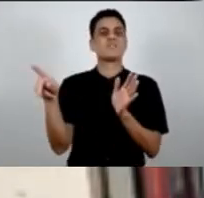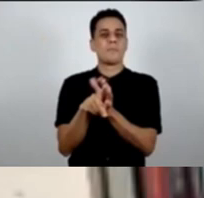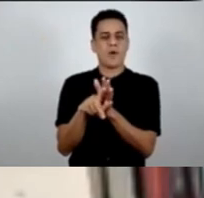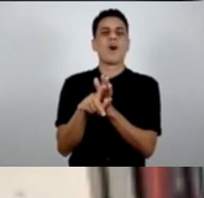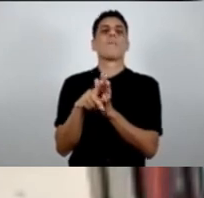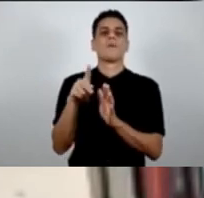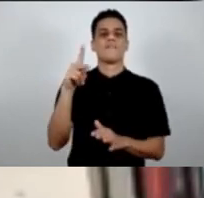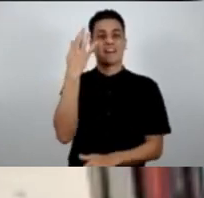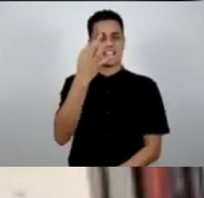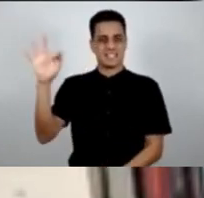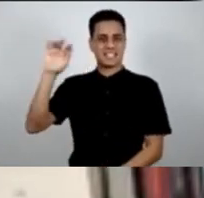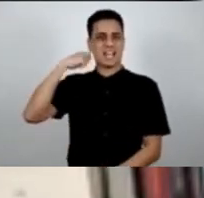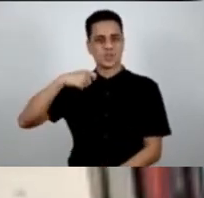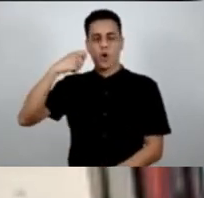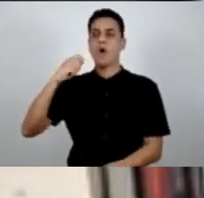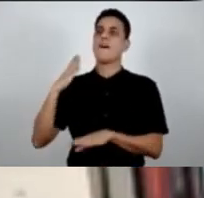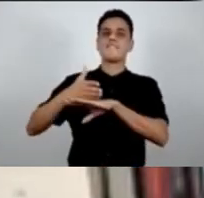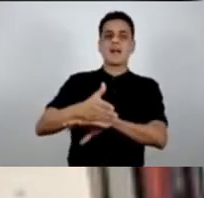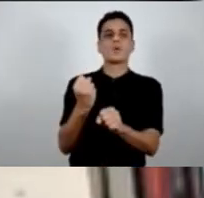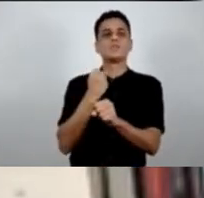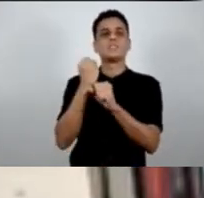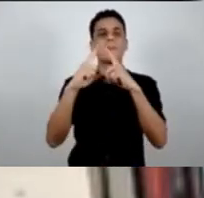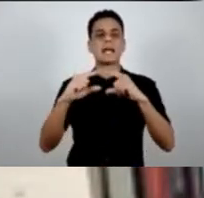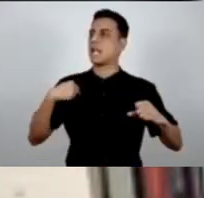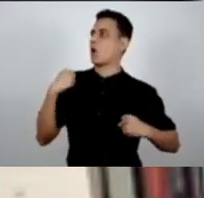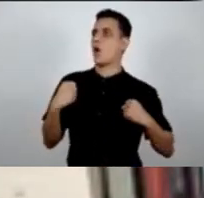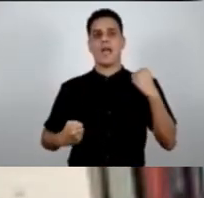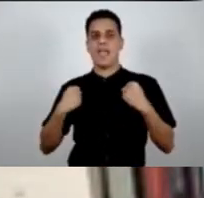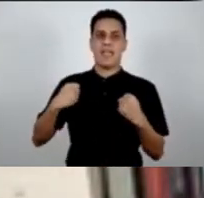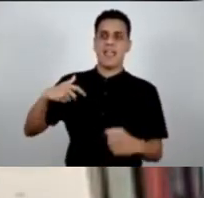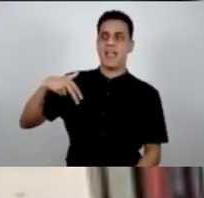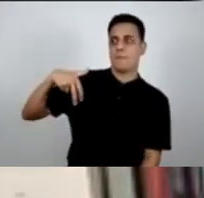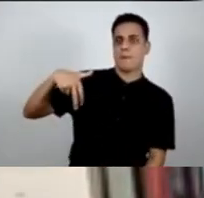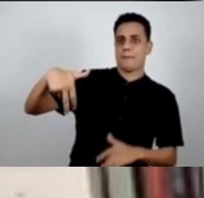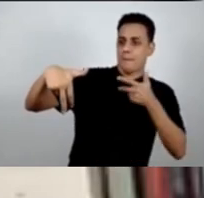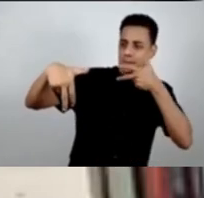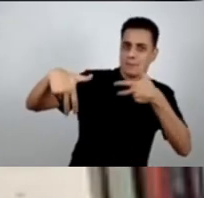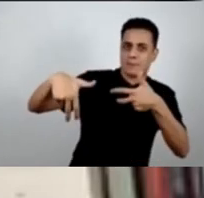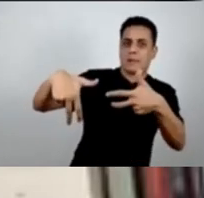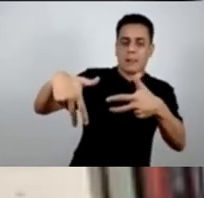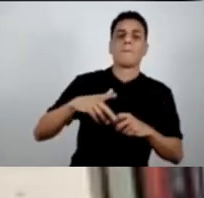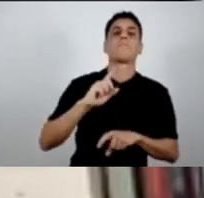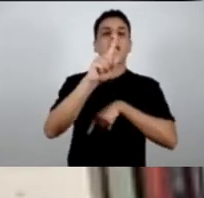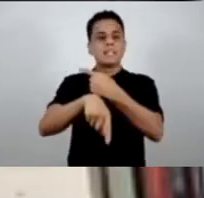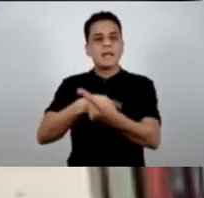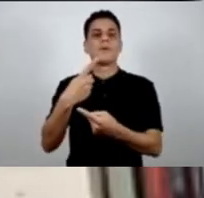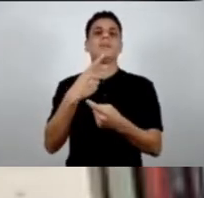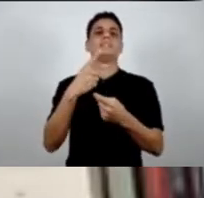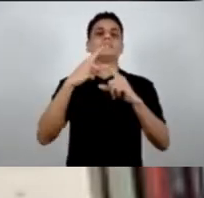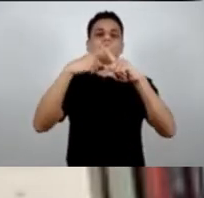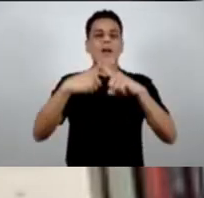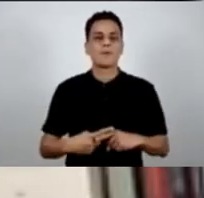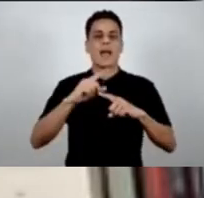de Brasília, correndo, etc. E depois você tem as duas Copas do Mundo, que o Brasil ganha, 58,